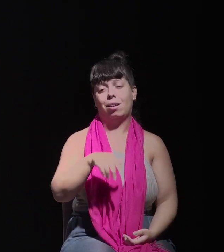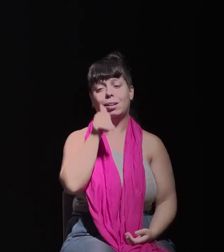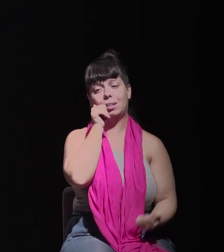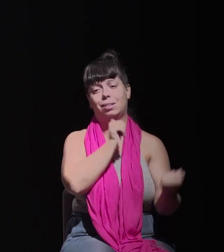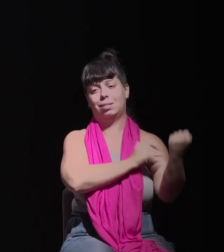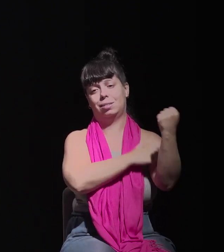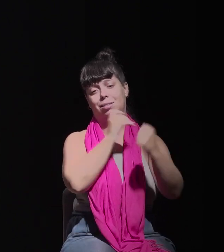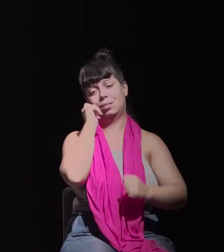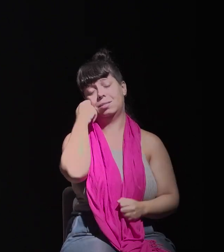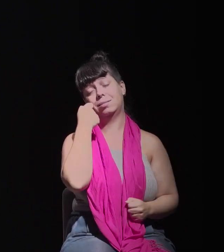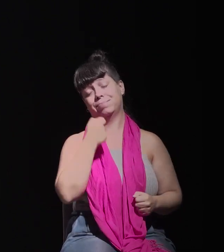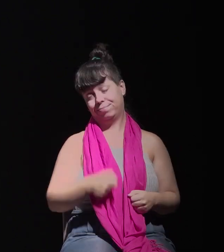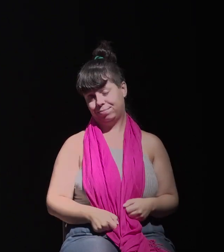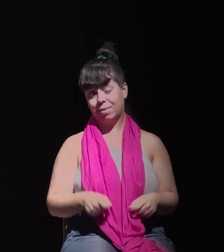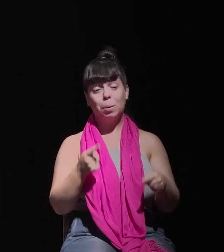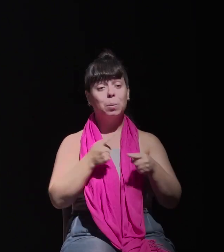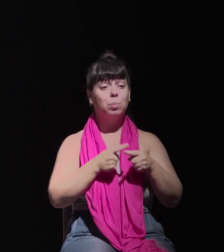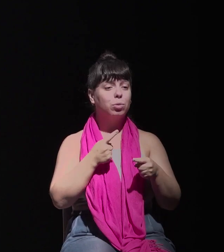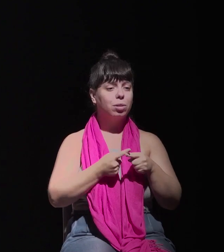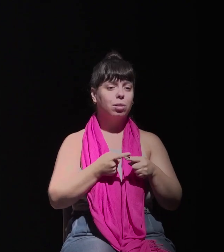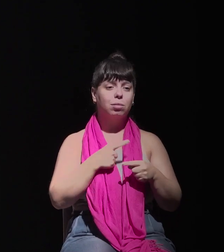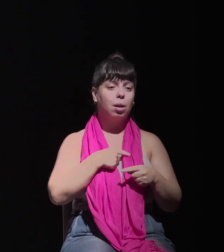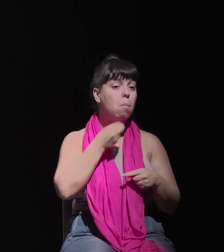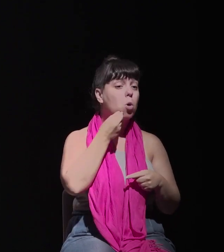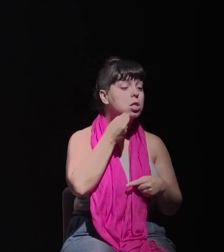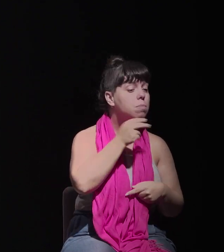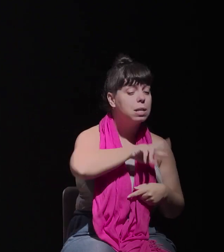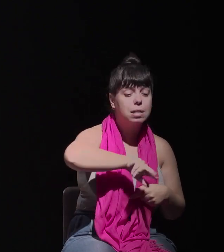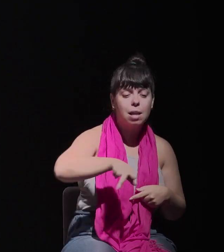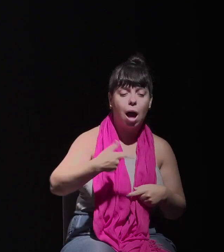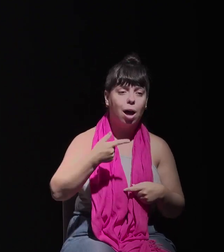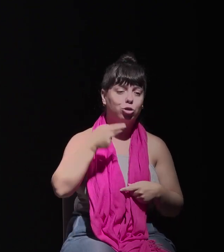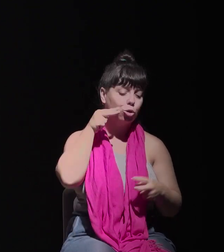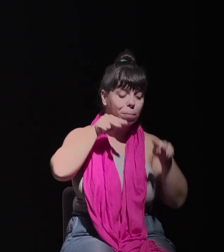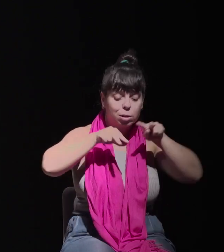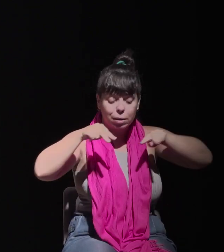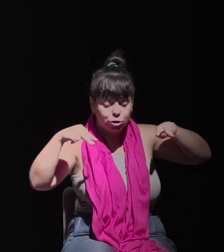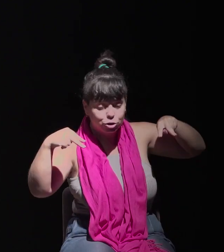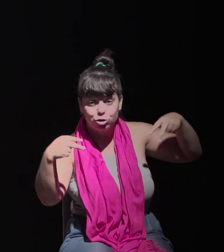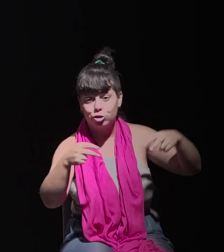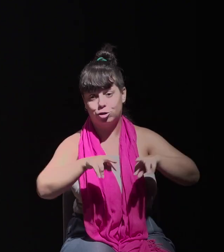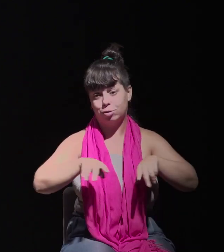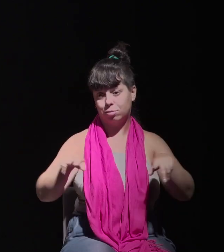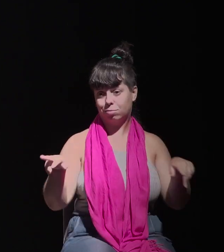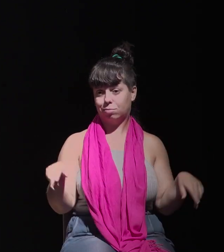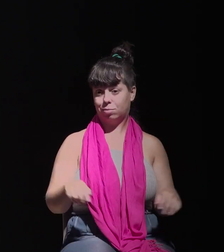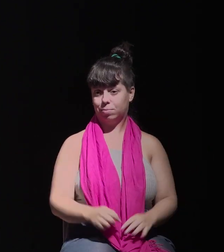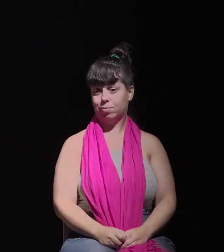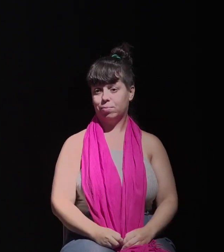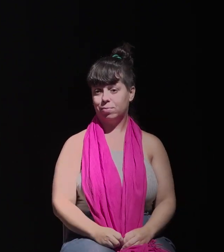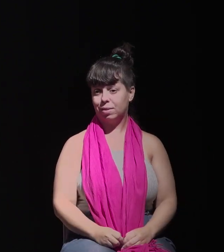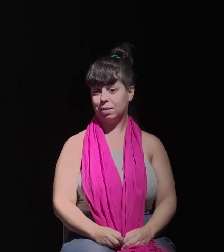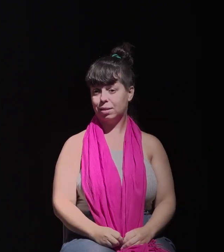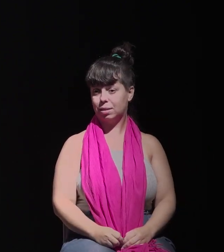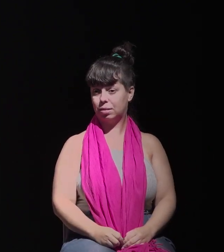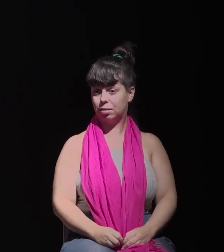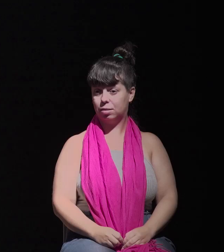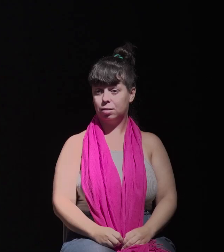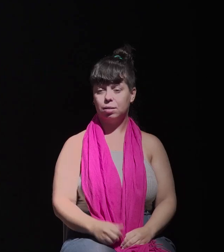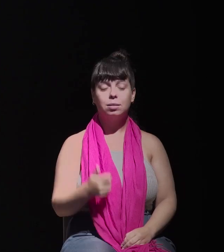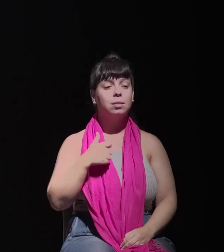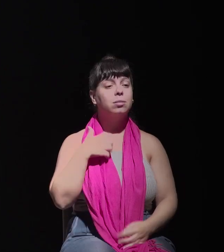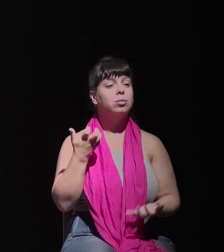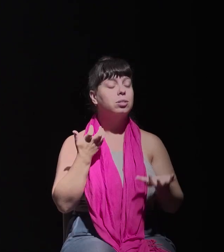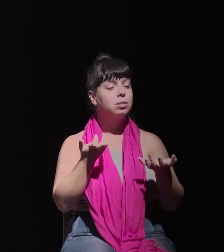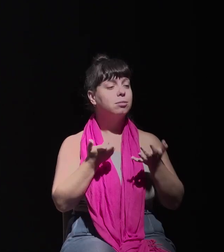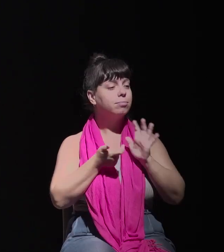ele dialoga com diversas possibilidades e com diversas perspectivas. Então, eu pensei em trazer para a gente um pouco do processo